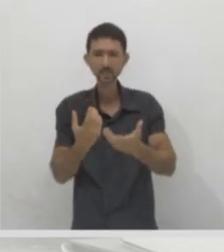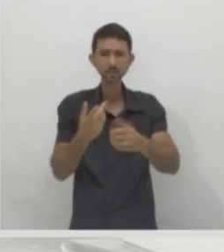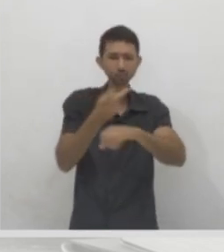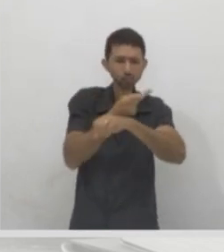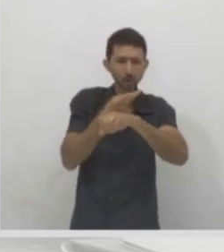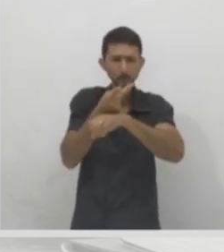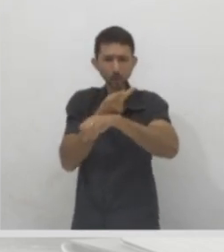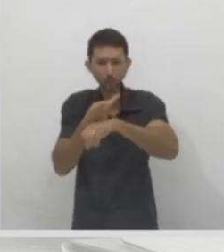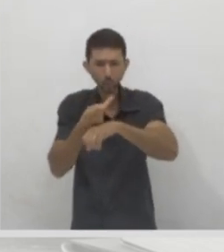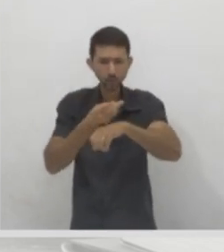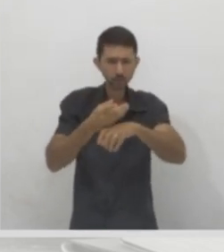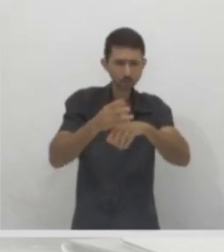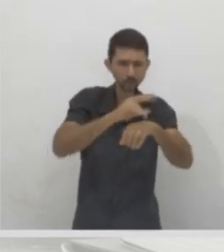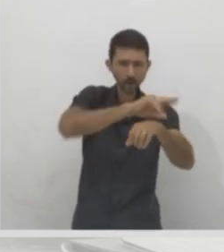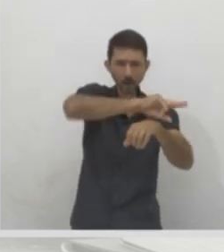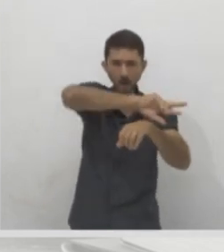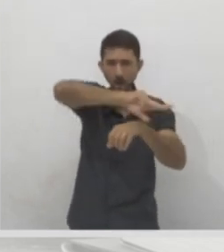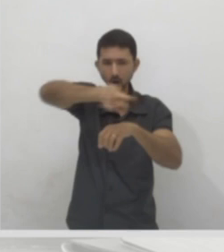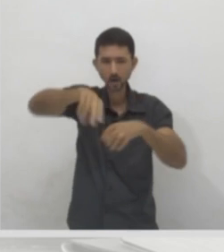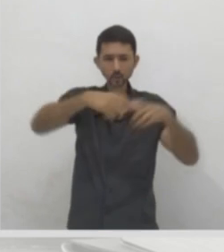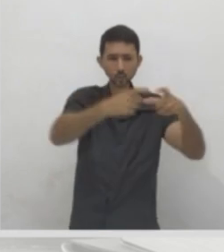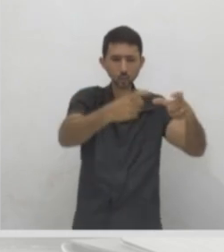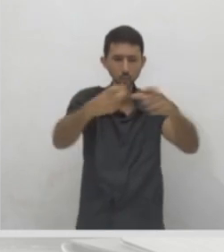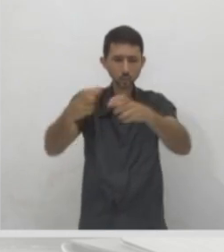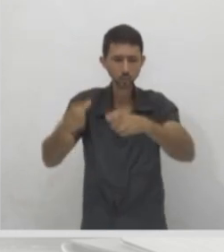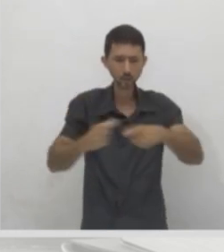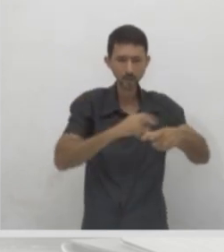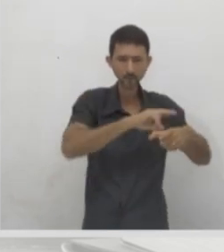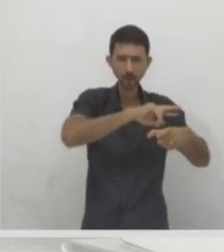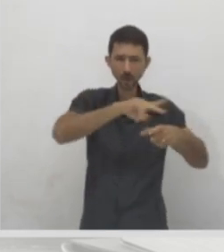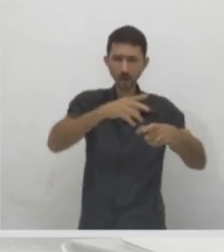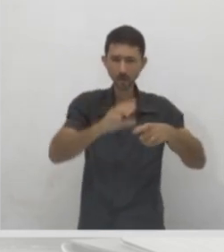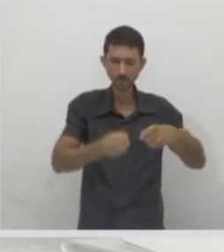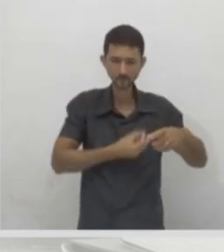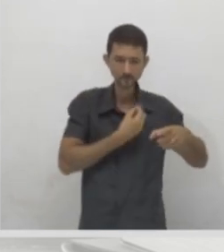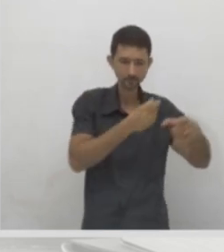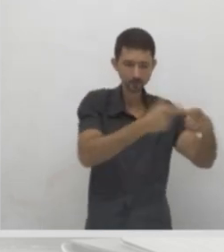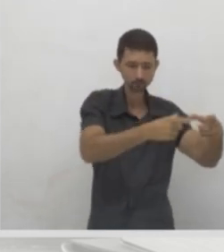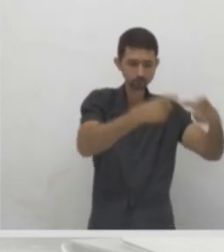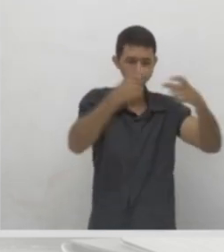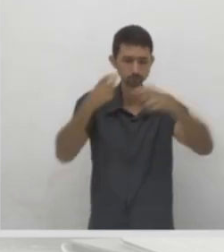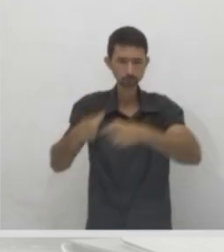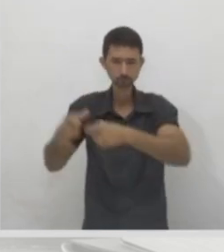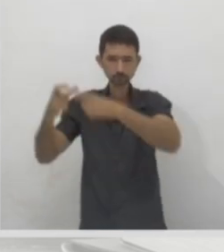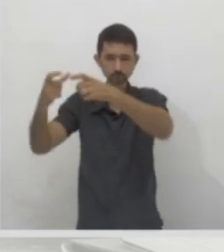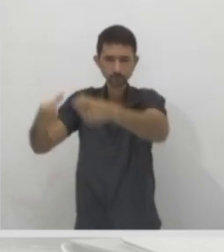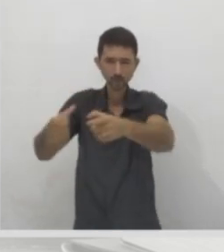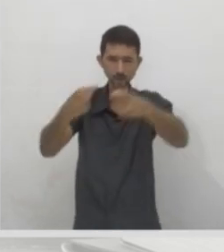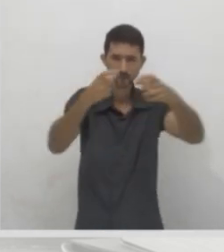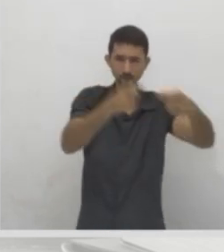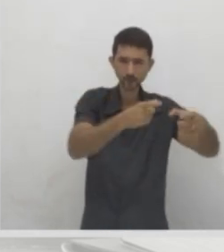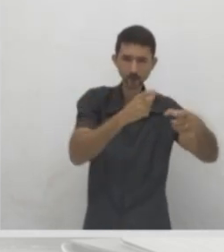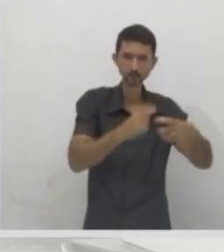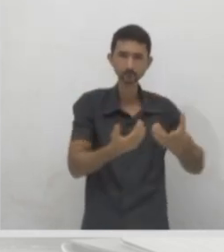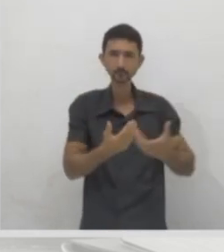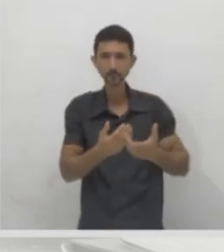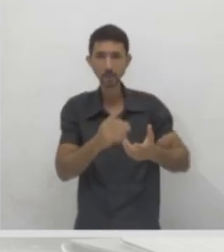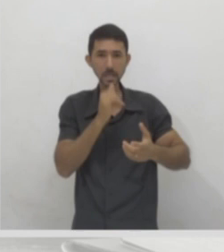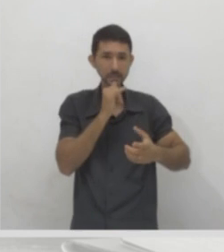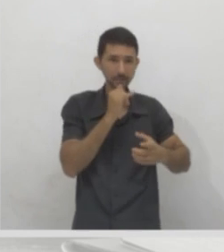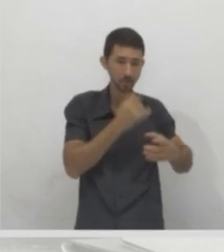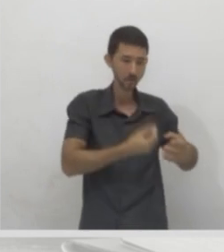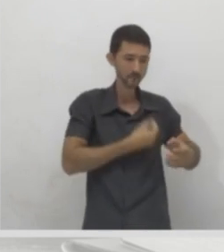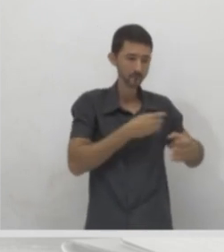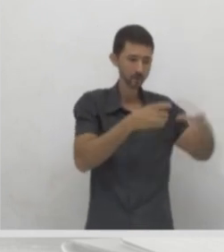para eles os alimentos necessários, essenciais, imprescindíveis à sua